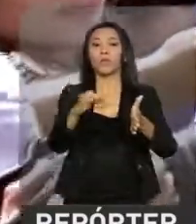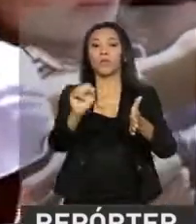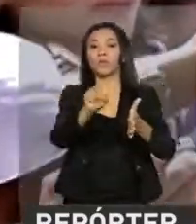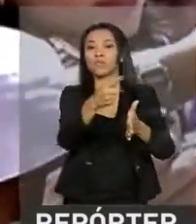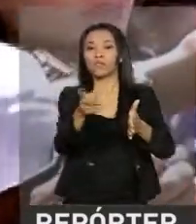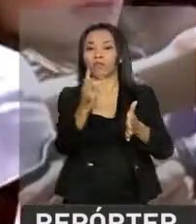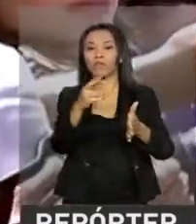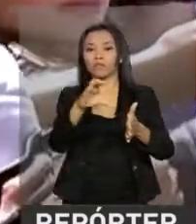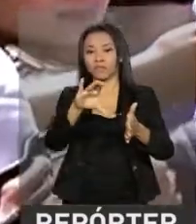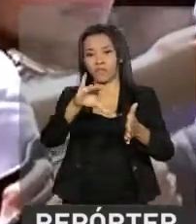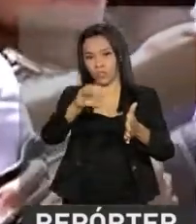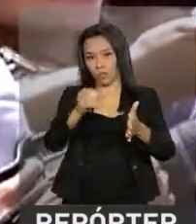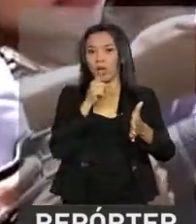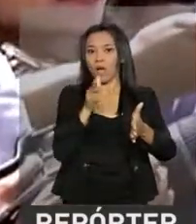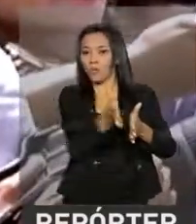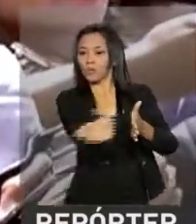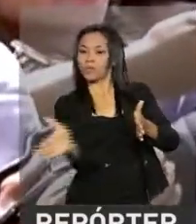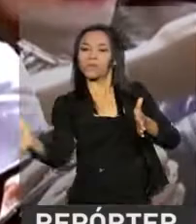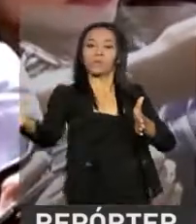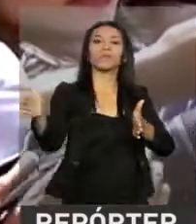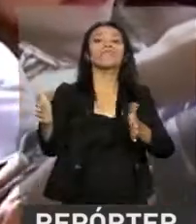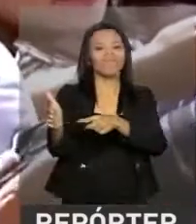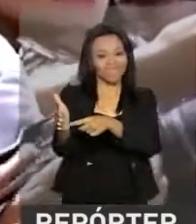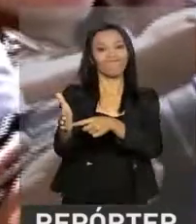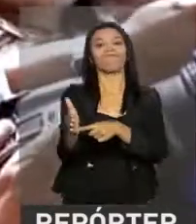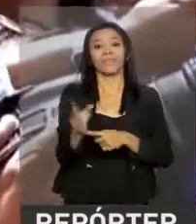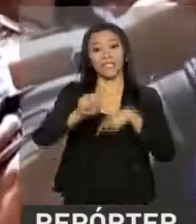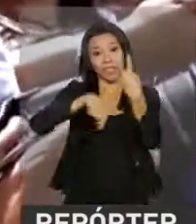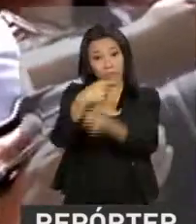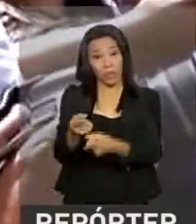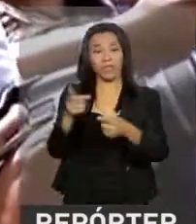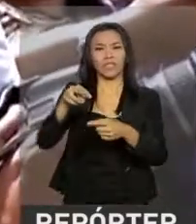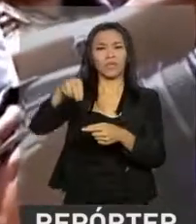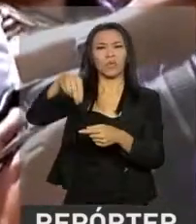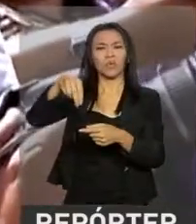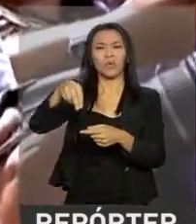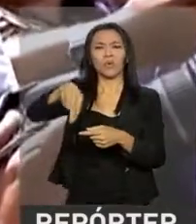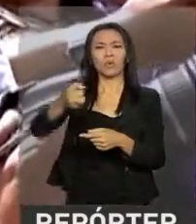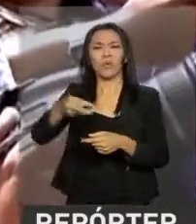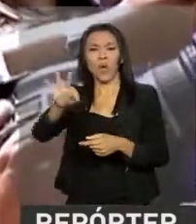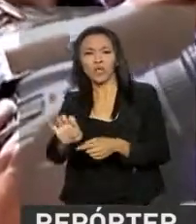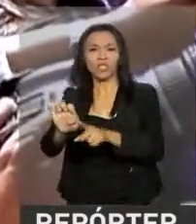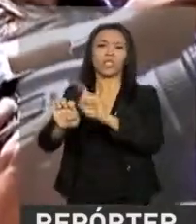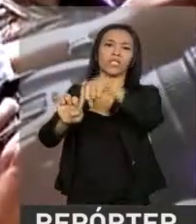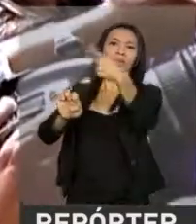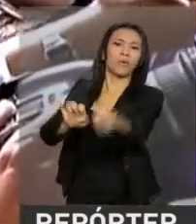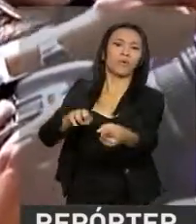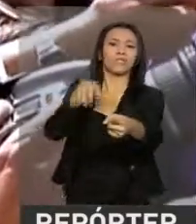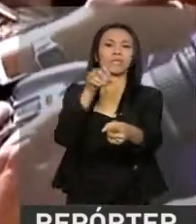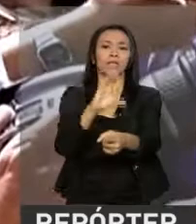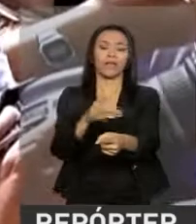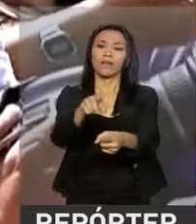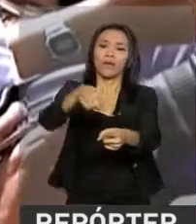inaugurar em março eo eixo norte logo em seguida de morte já são duas obras e levamos cuidados remate também e